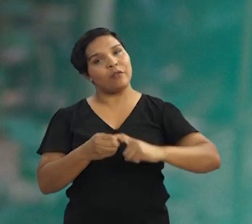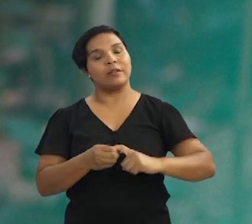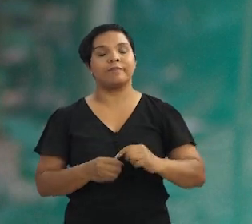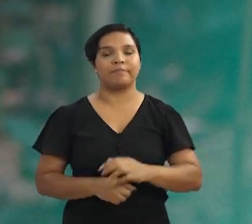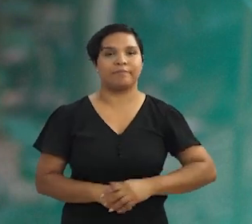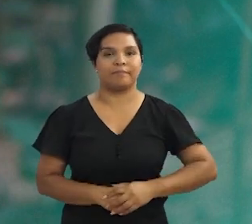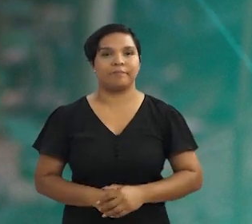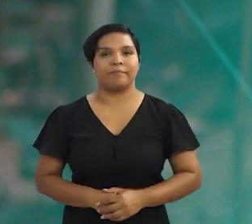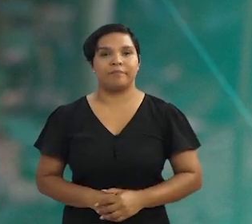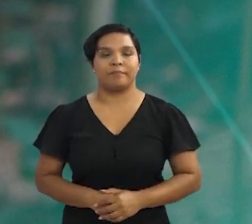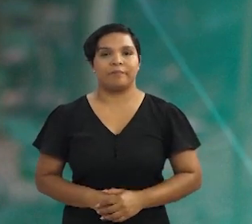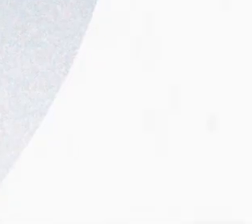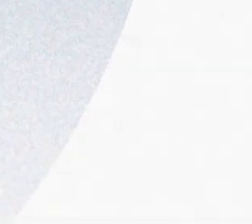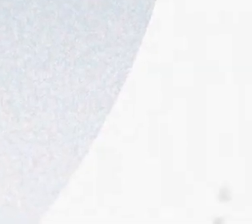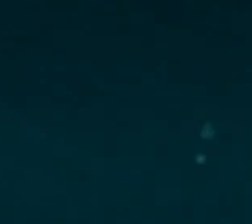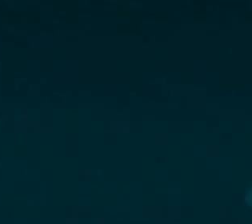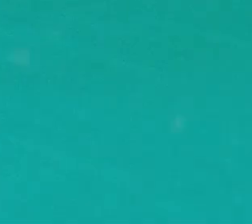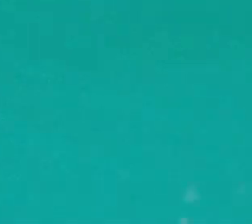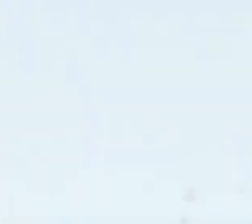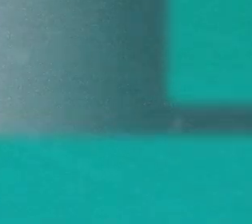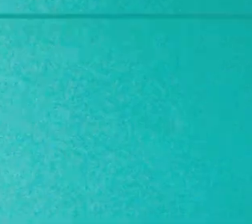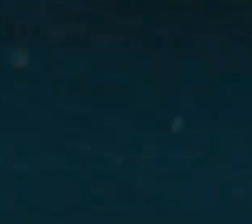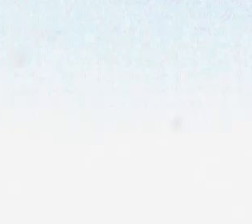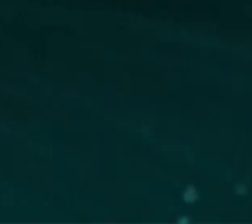daí, a gente volta já já.